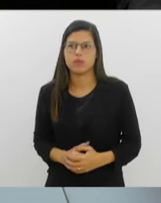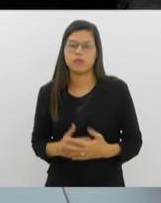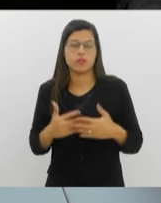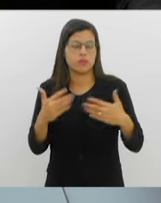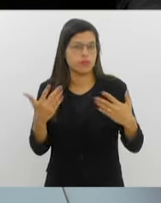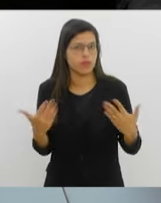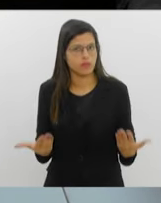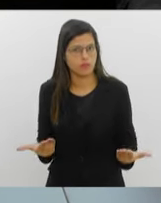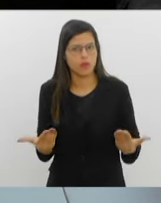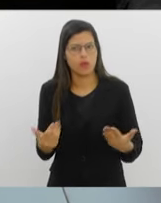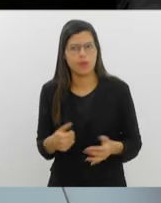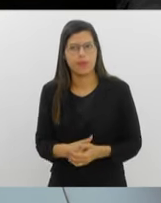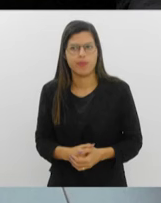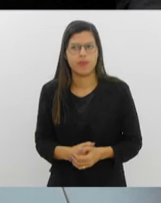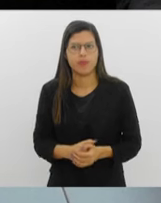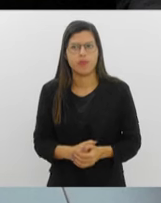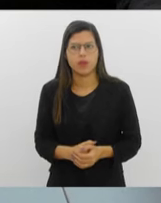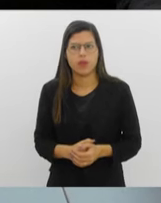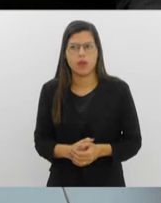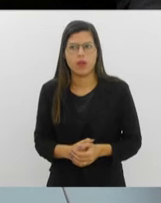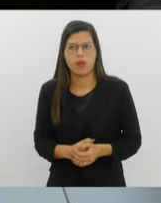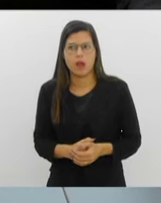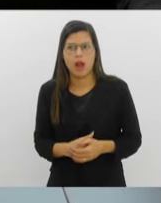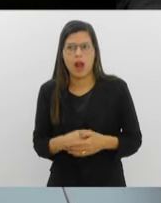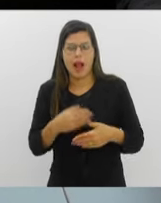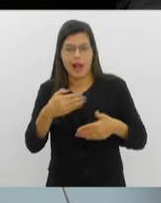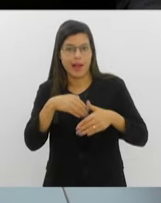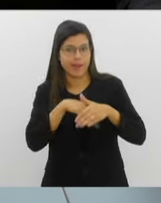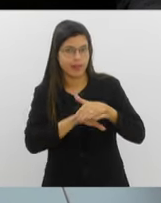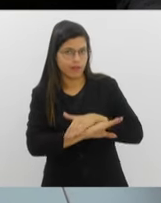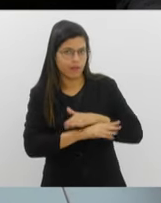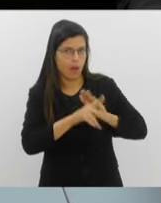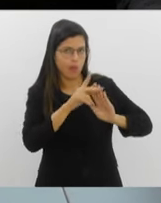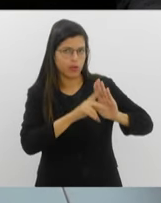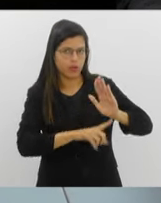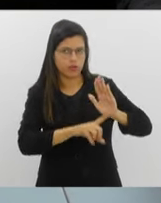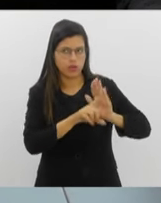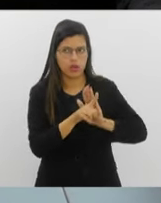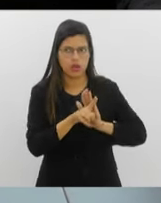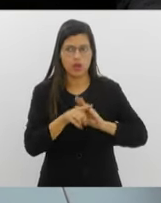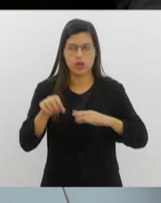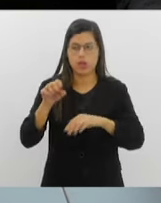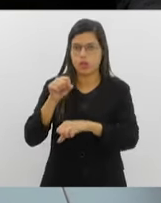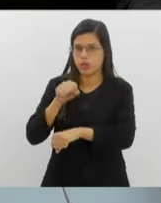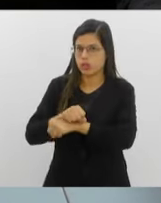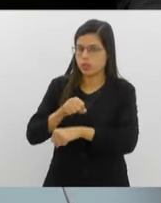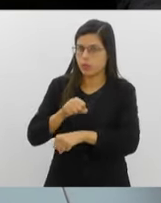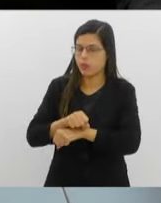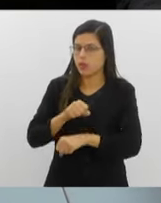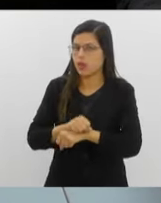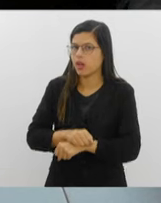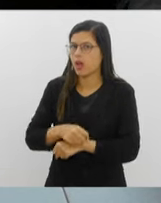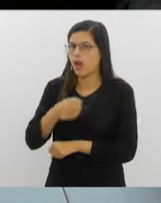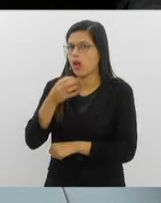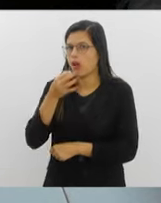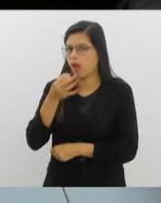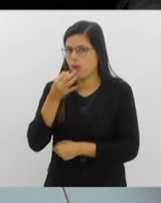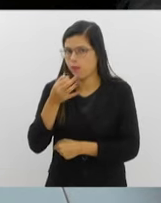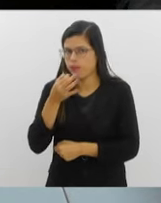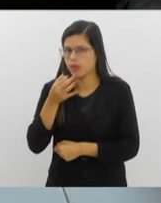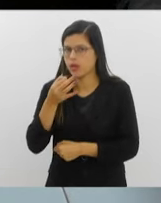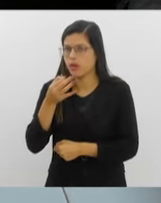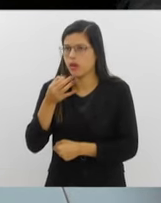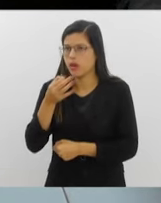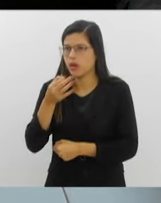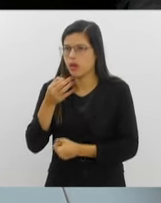juízo, de arquivar o PL e aguardar a manifestação do